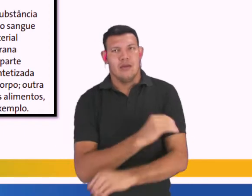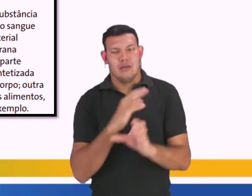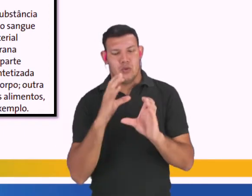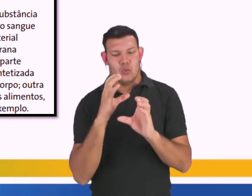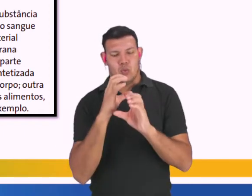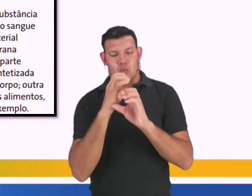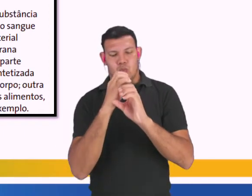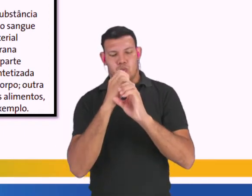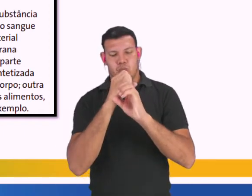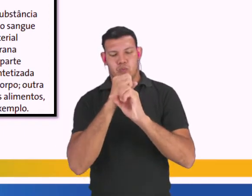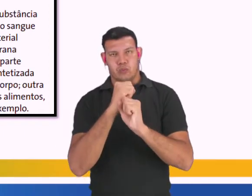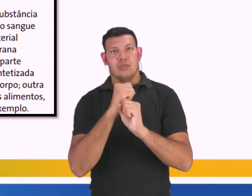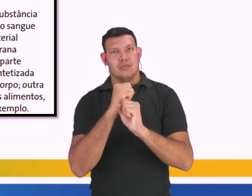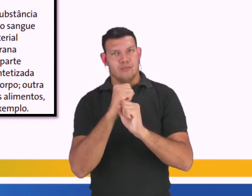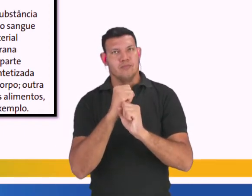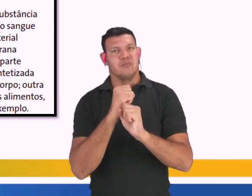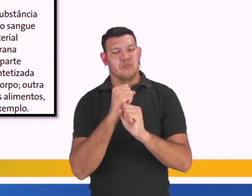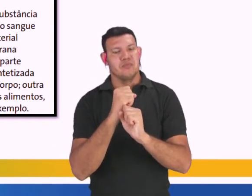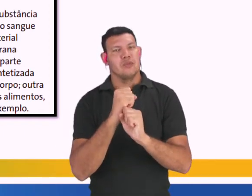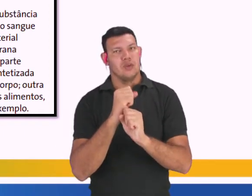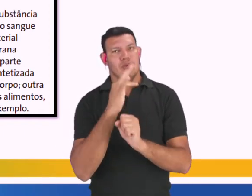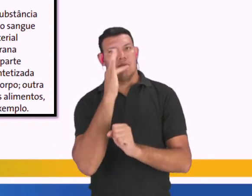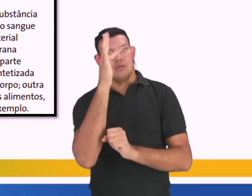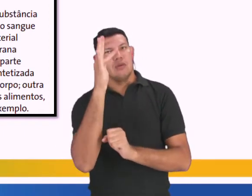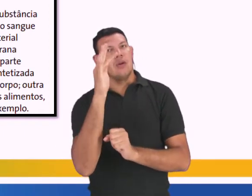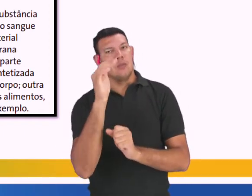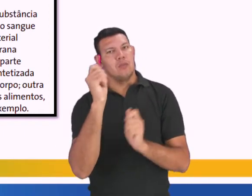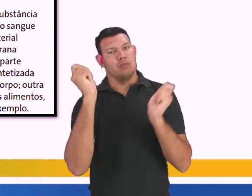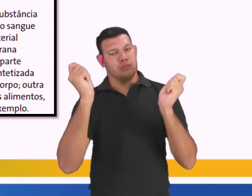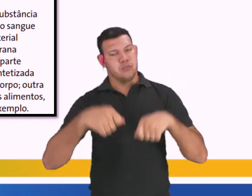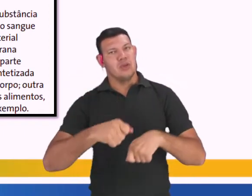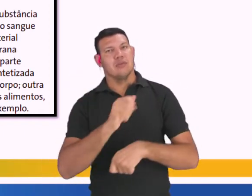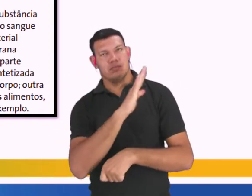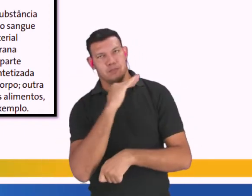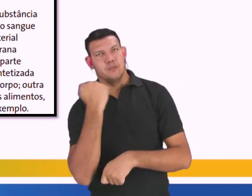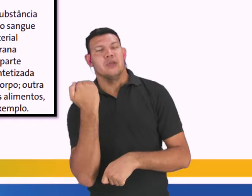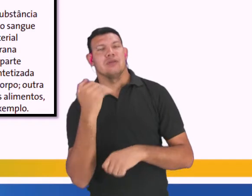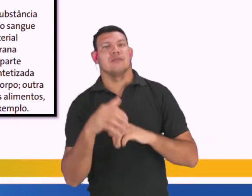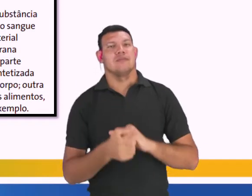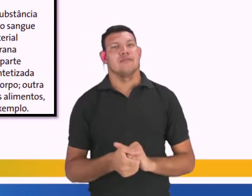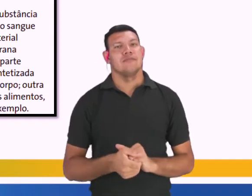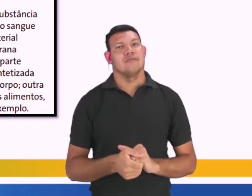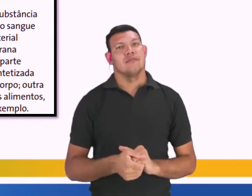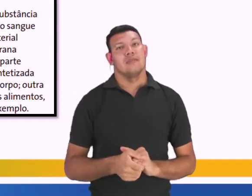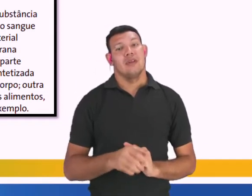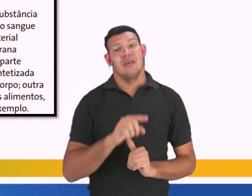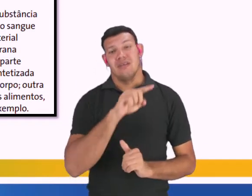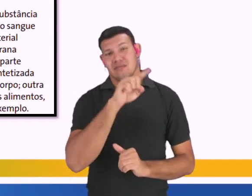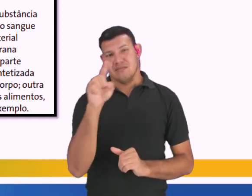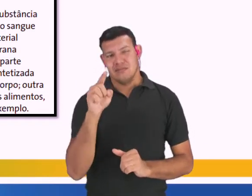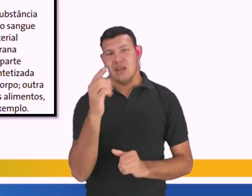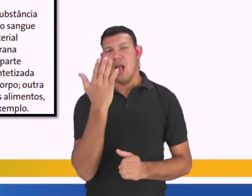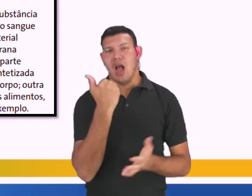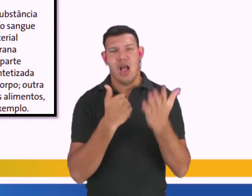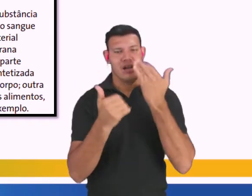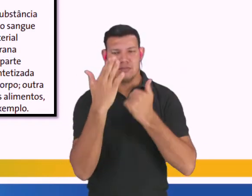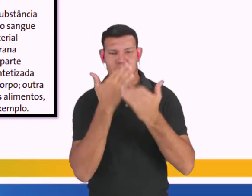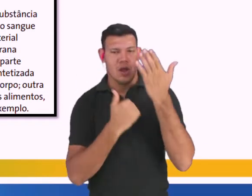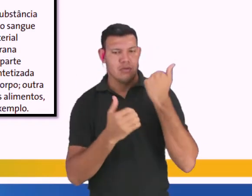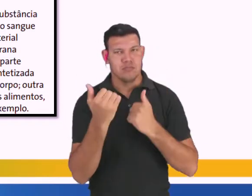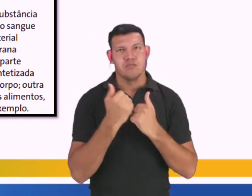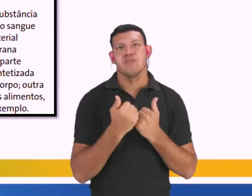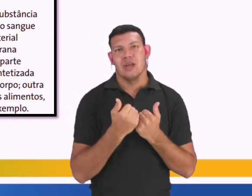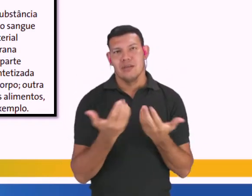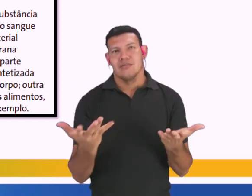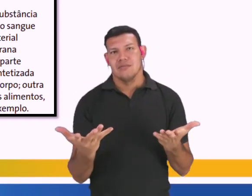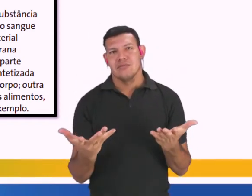a morte, né, pelo fato de consumir muitos alimentos gordurosos, de ficar acima do peso, a obesidade, que